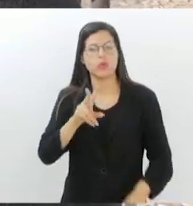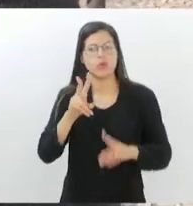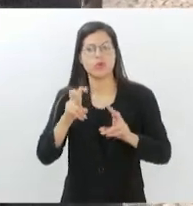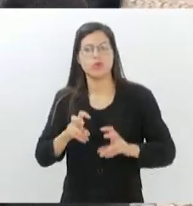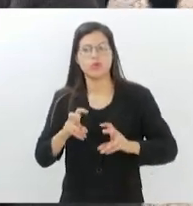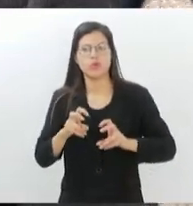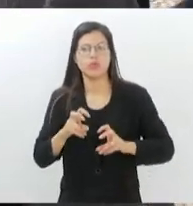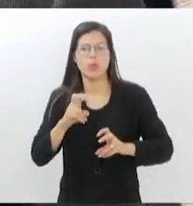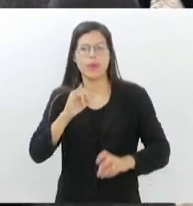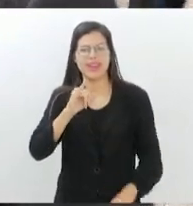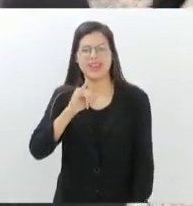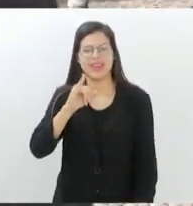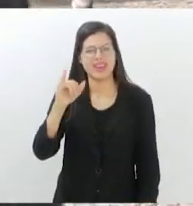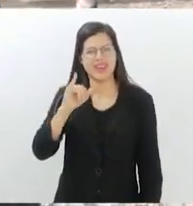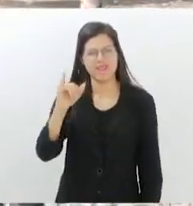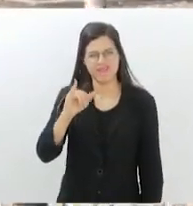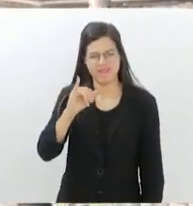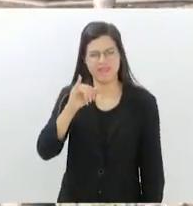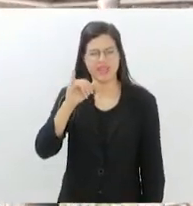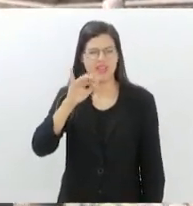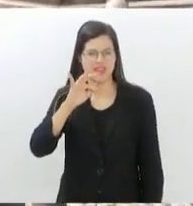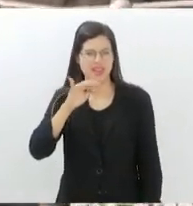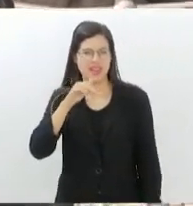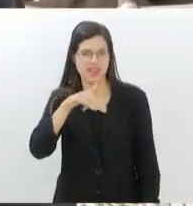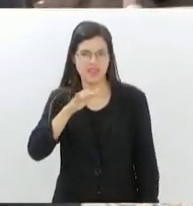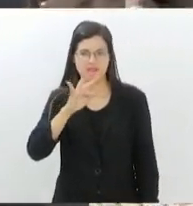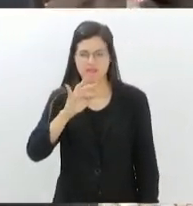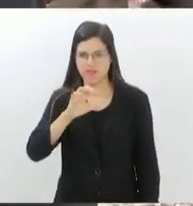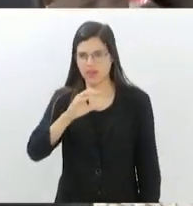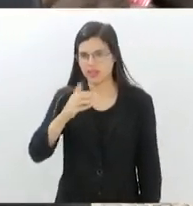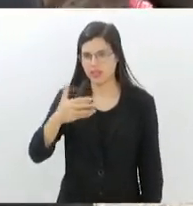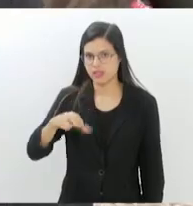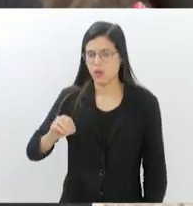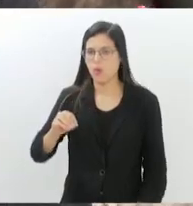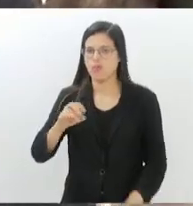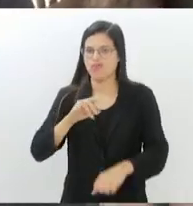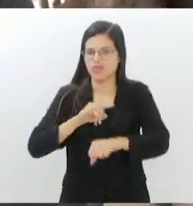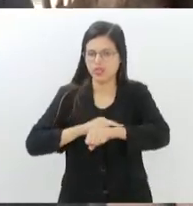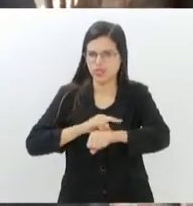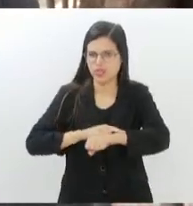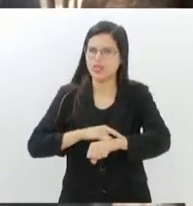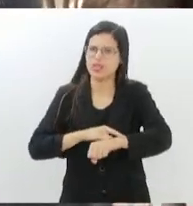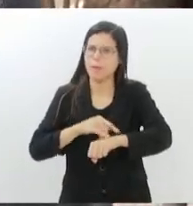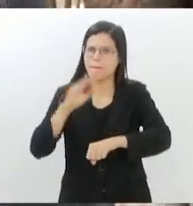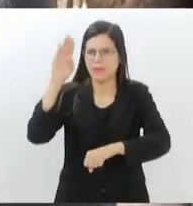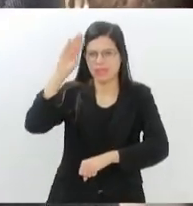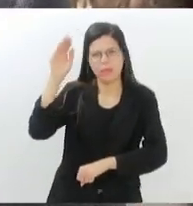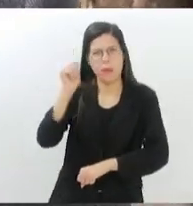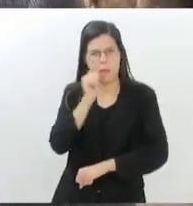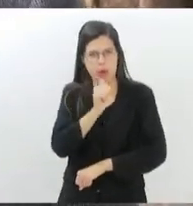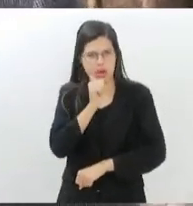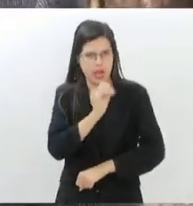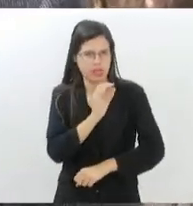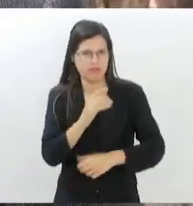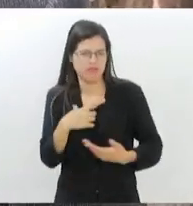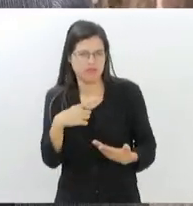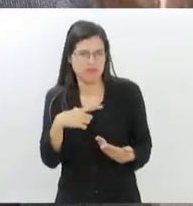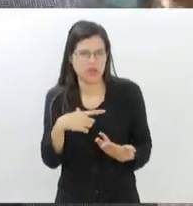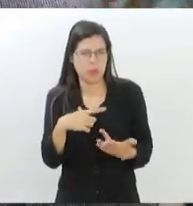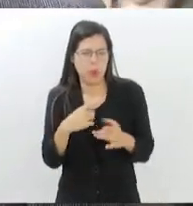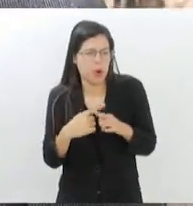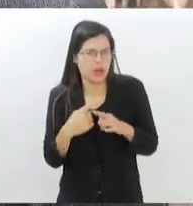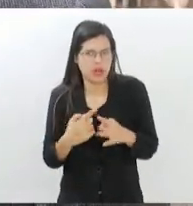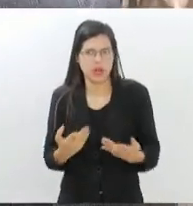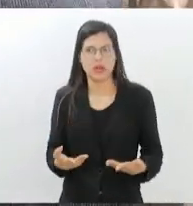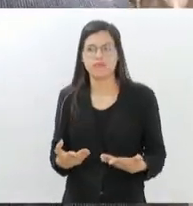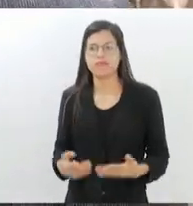as mulheres. Isso é devido a alguma causa específica? Olha, a questão da infecção urinária está muito